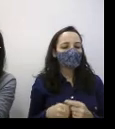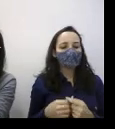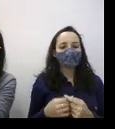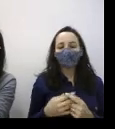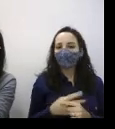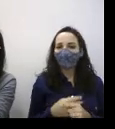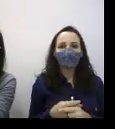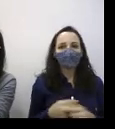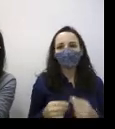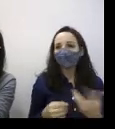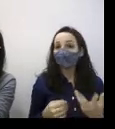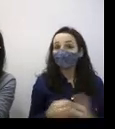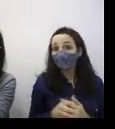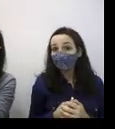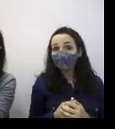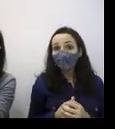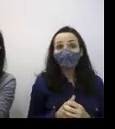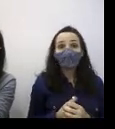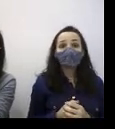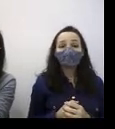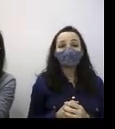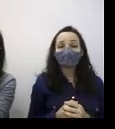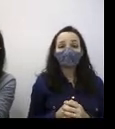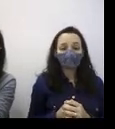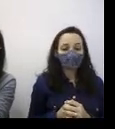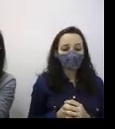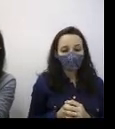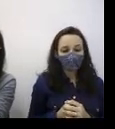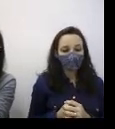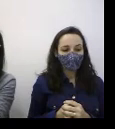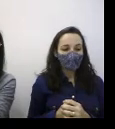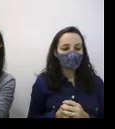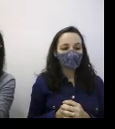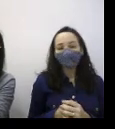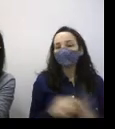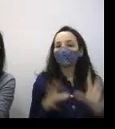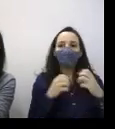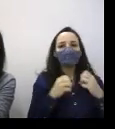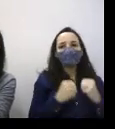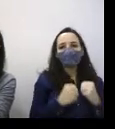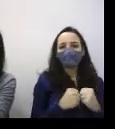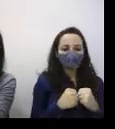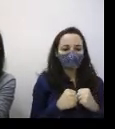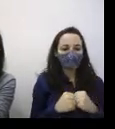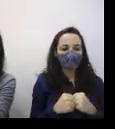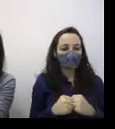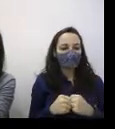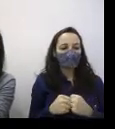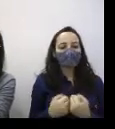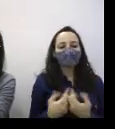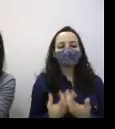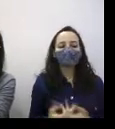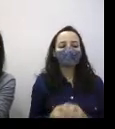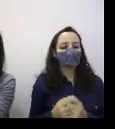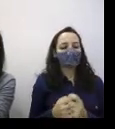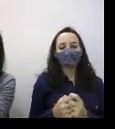mental, que está desarrumado, não entendido, ou que você passou batido. Então, se a gente tirar apenas a tristeza, o